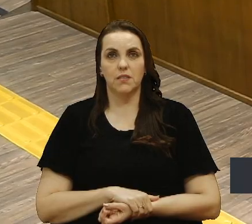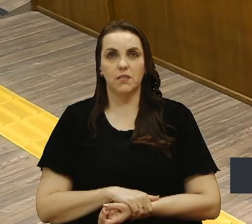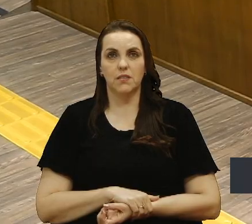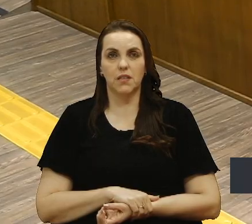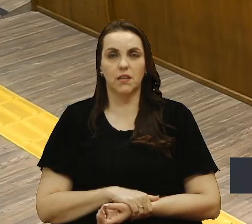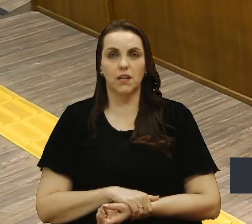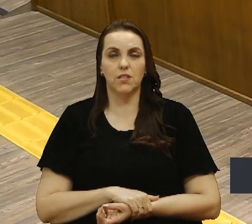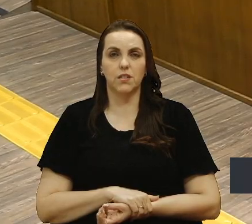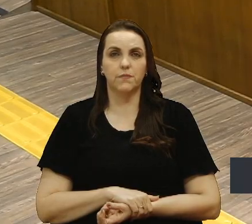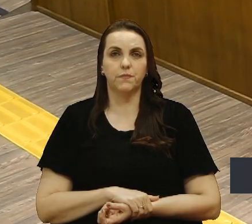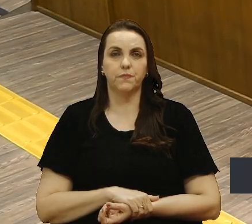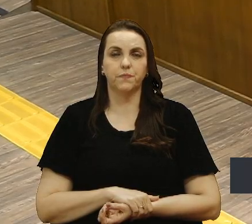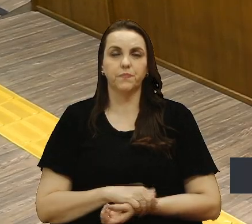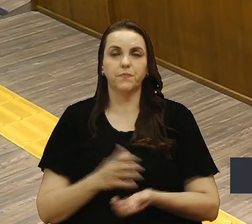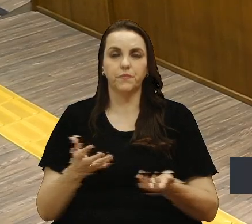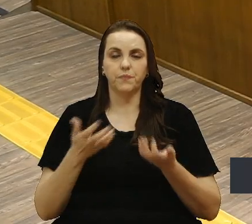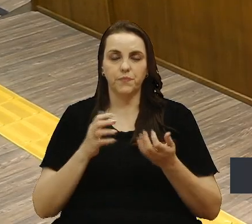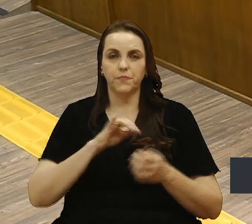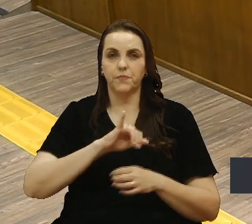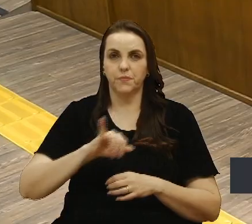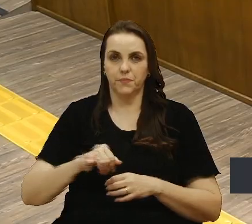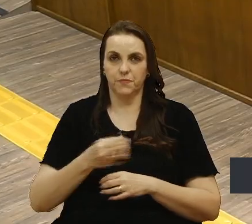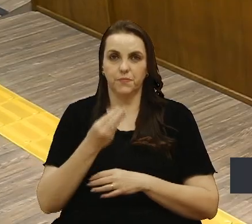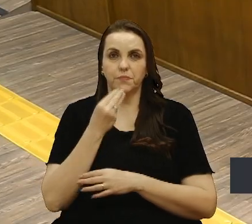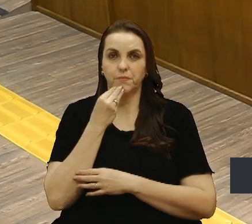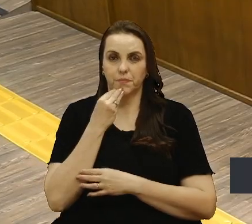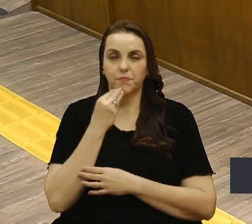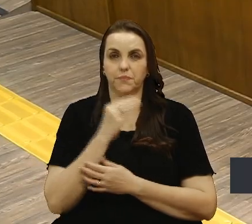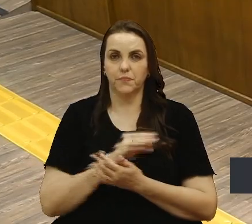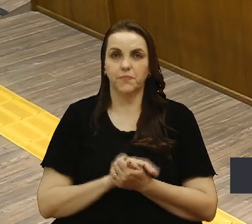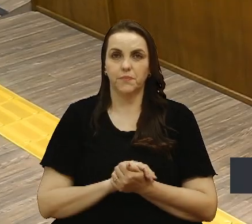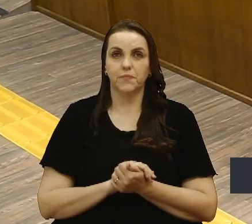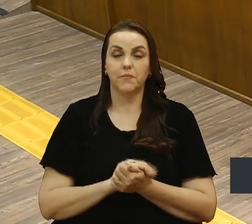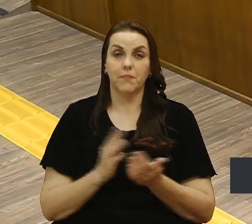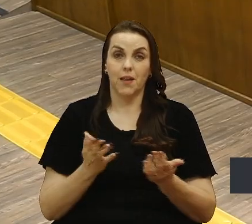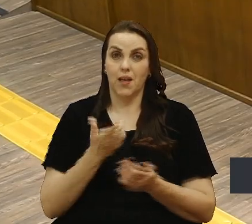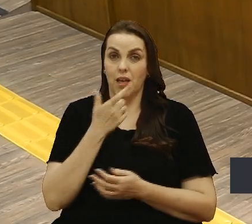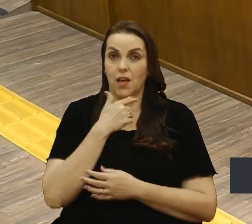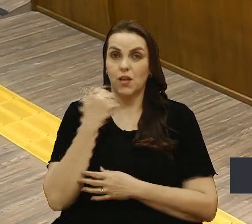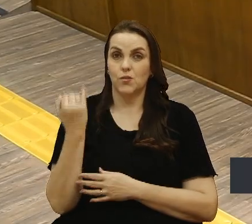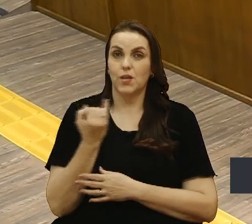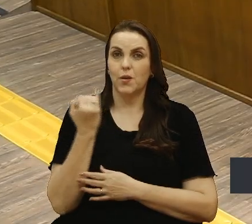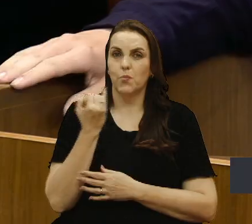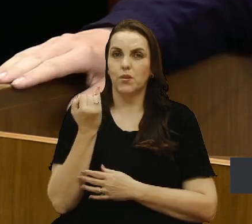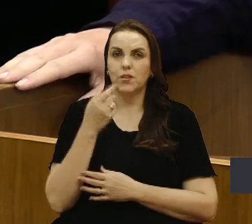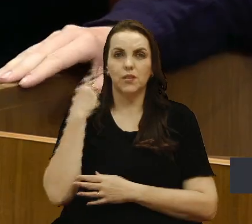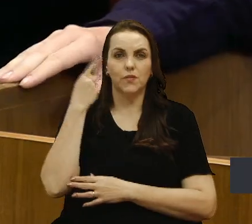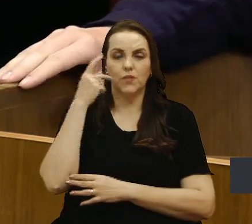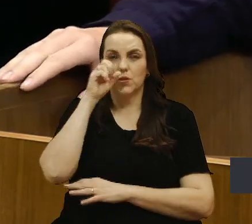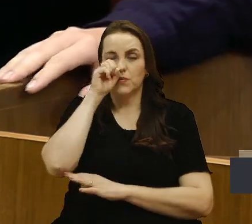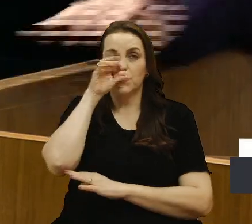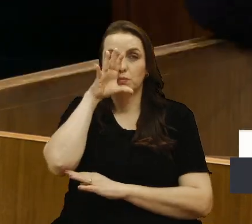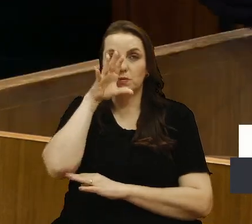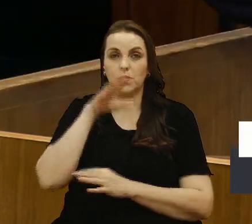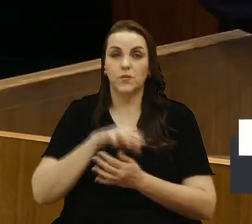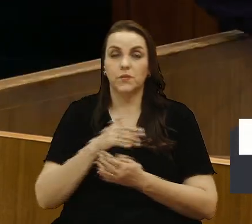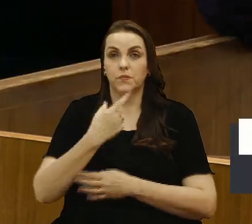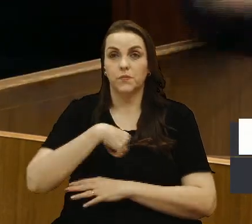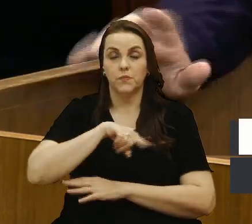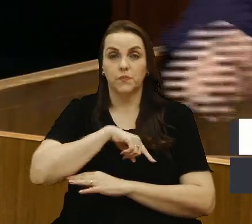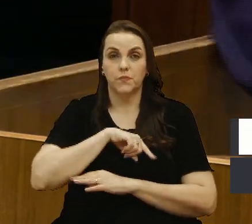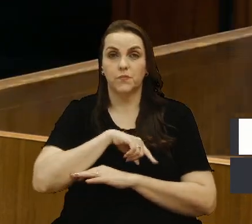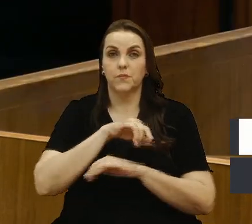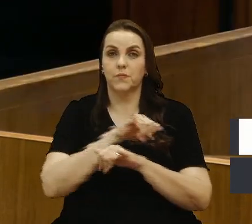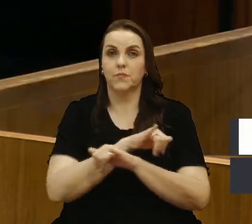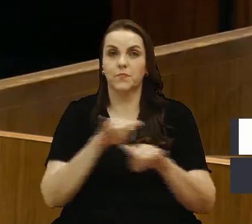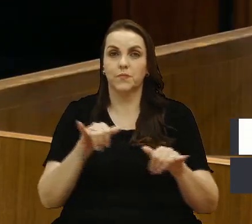queria, senhor presidente, aproveitar essa oportunidade para... Acho que é importante, vereador Fiuza, a gente falar para a população